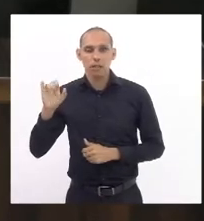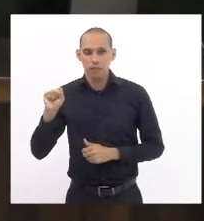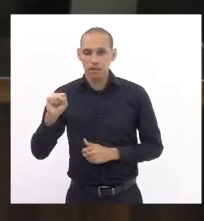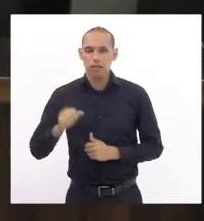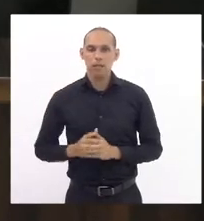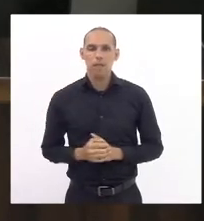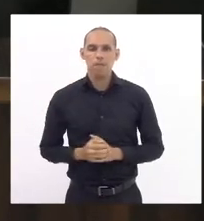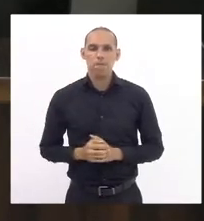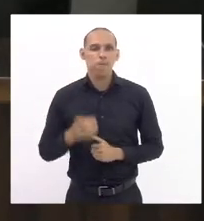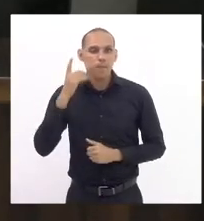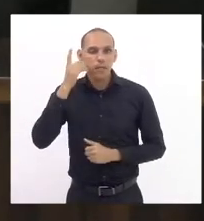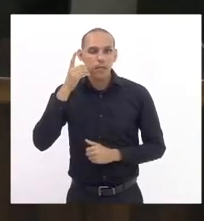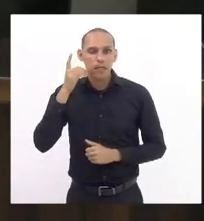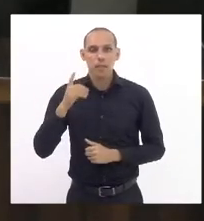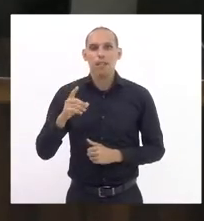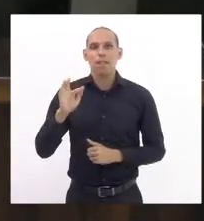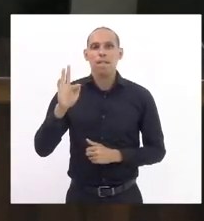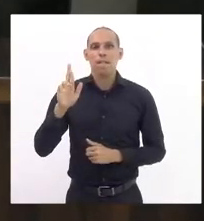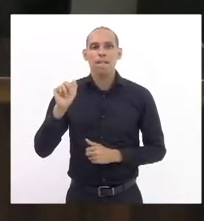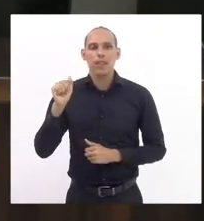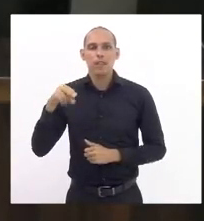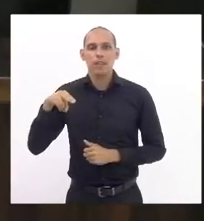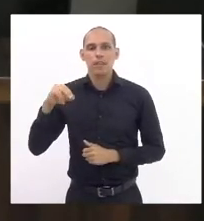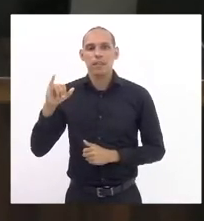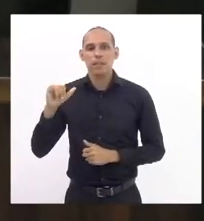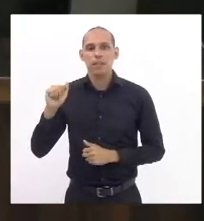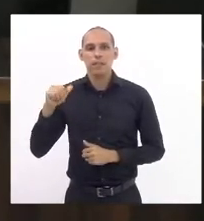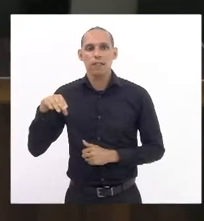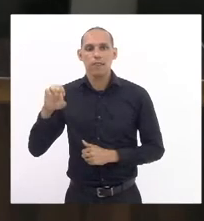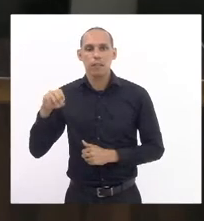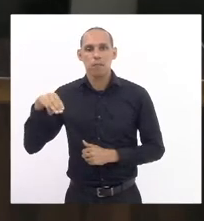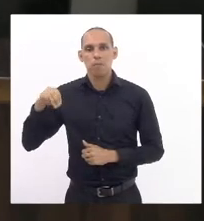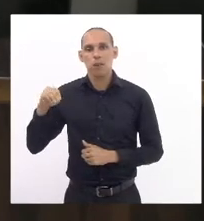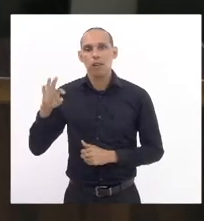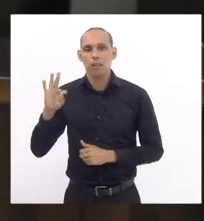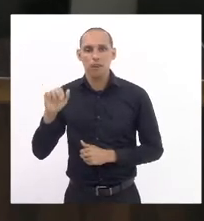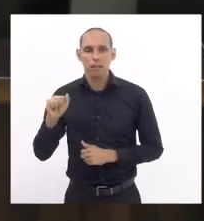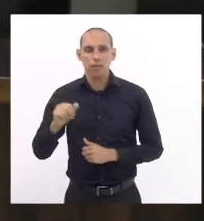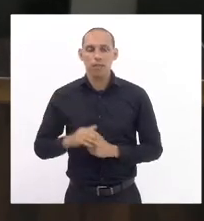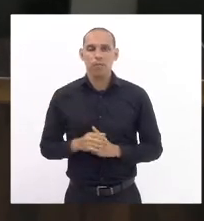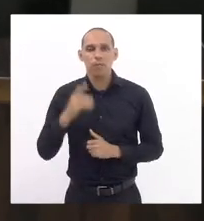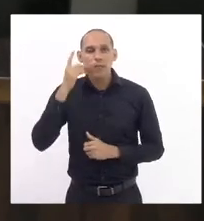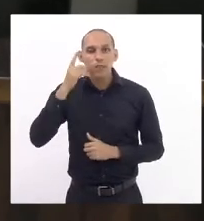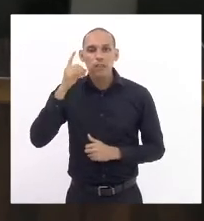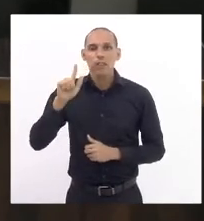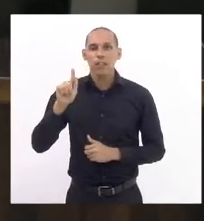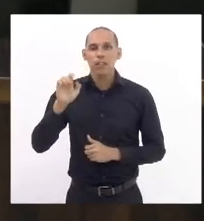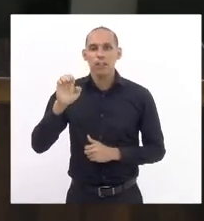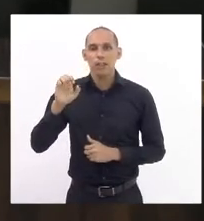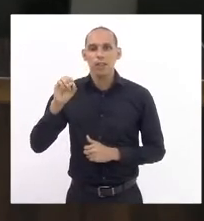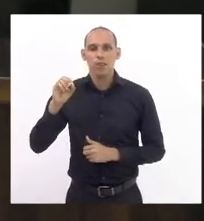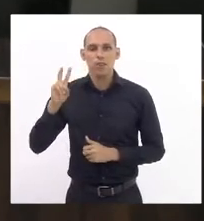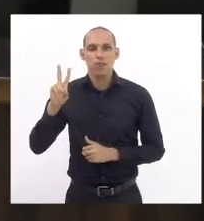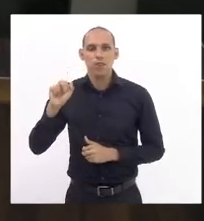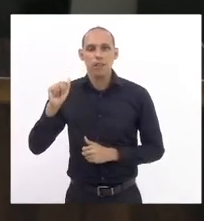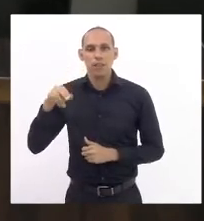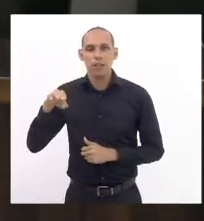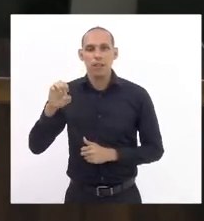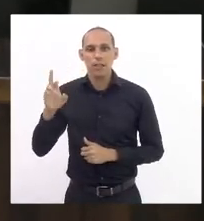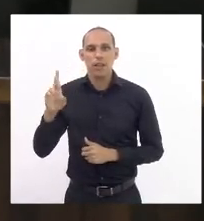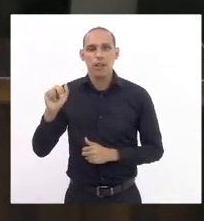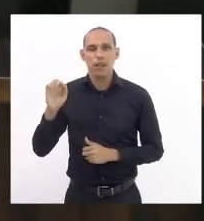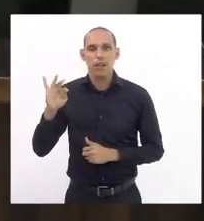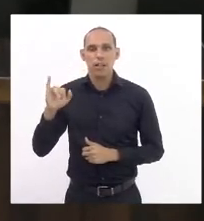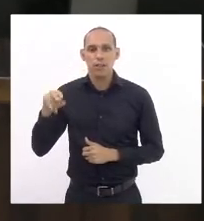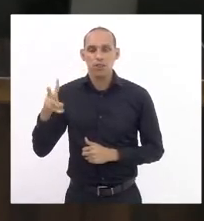Soares. Deputada Franciane Mota. Deputada Franciane Mota. Deputado Giovanni Ratinho.